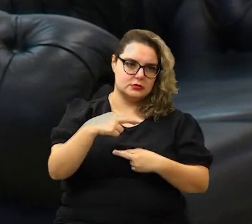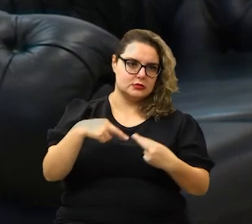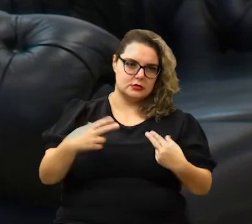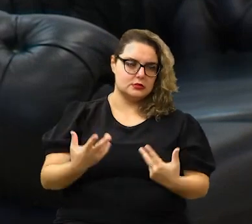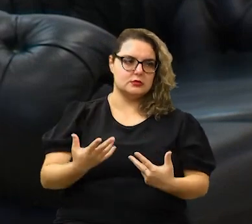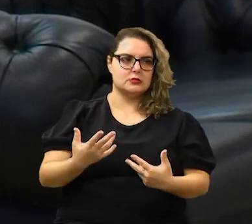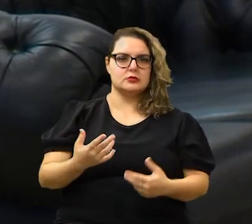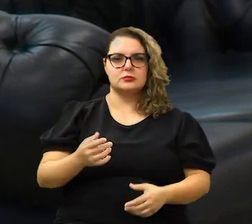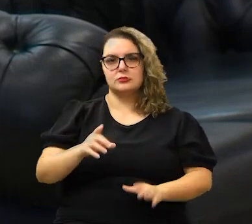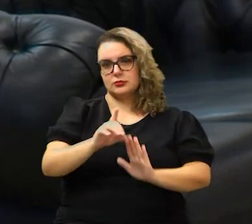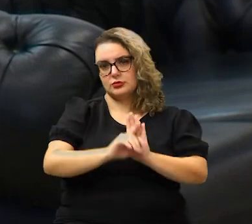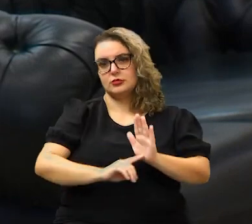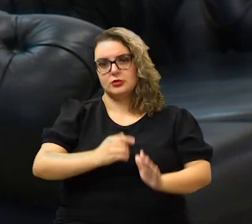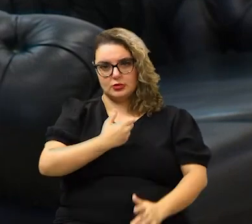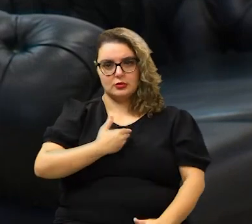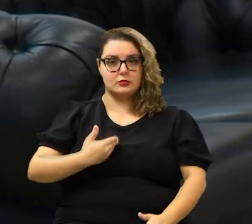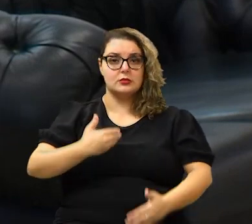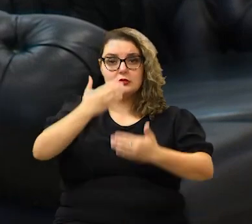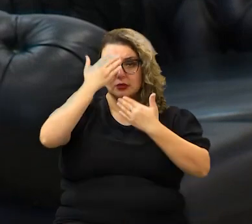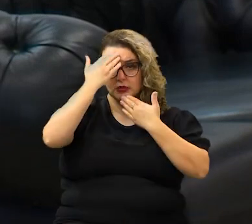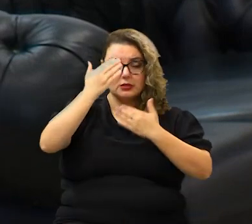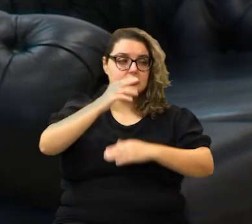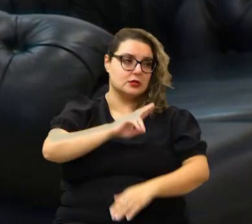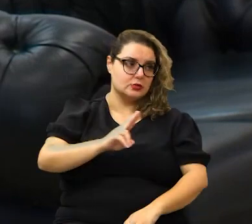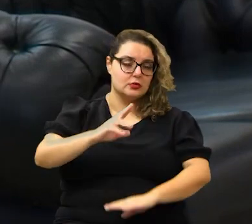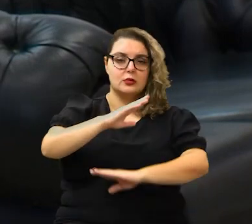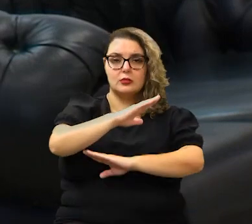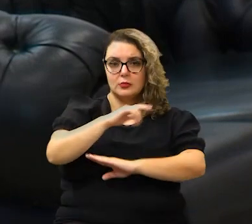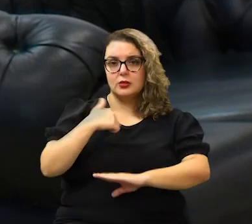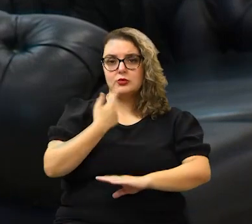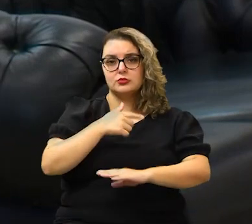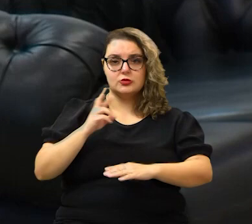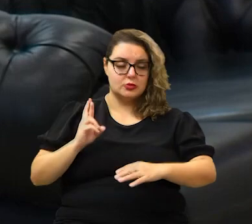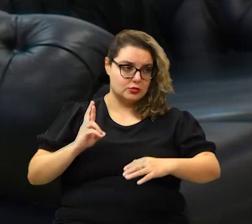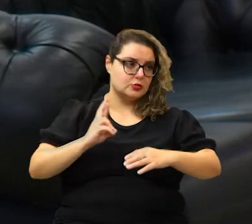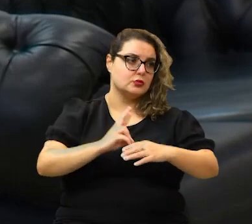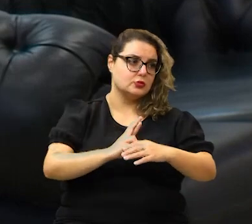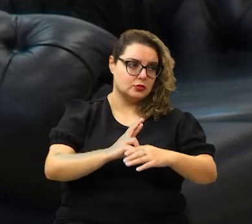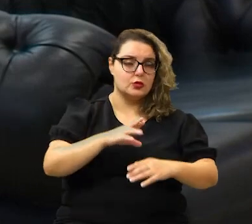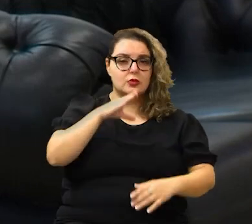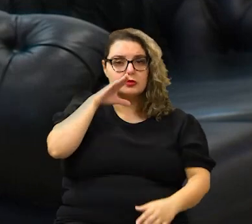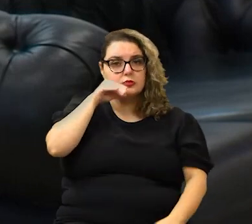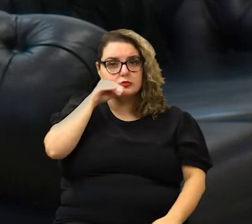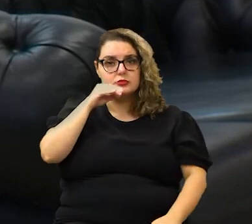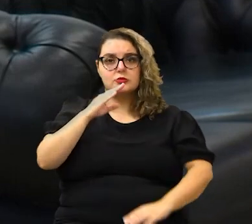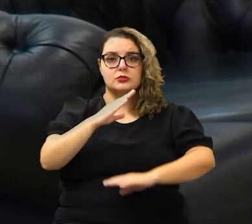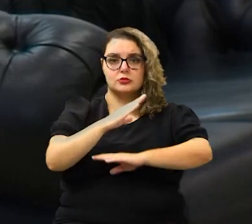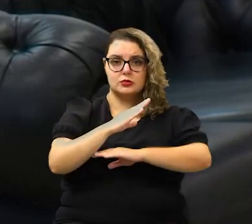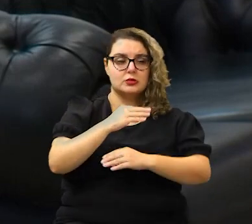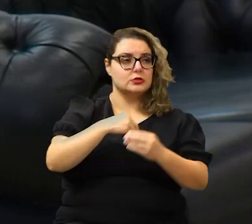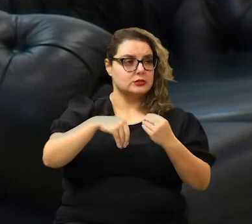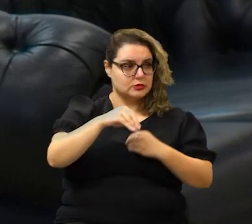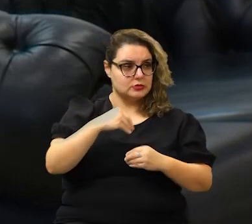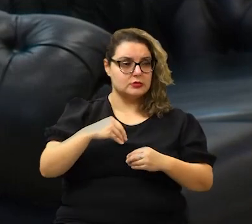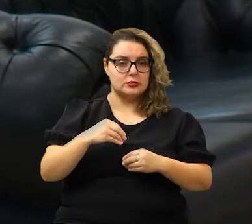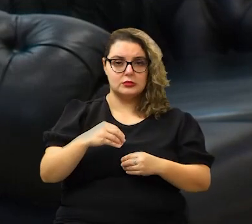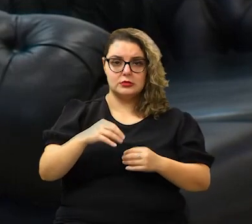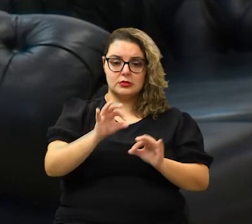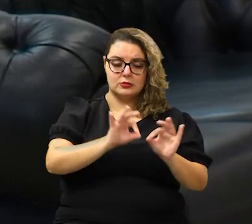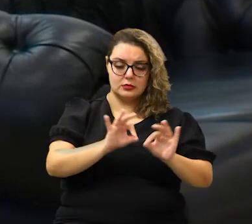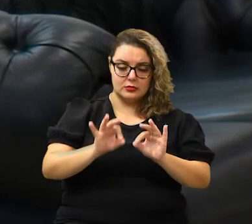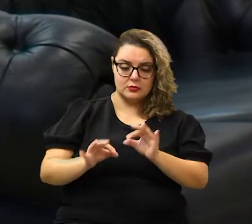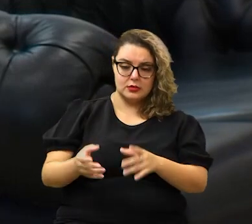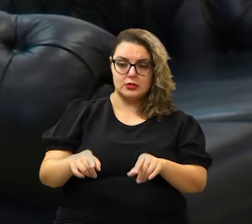outras questões que envolvem o direito público. Então, agradecer aqui em nome da Câmara, os nossos procuradores, os funcionários da Câmara que se envolveram